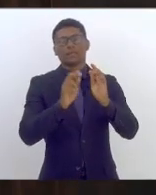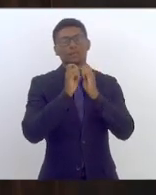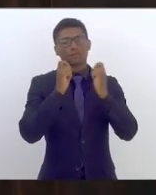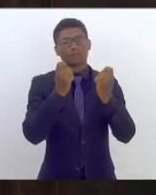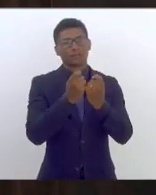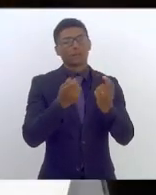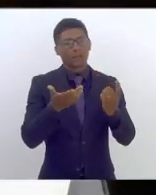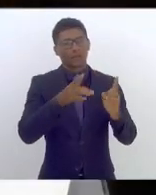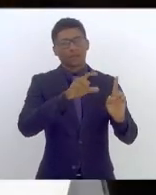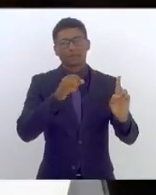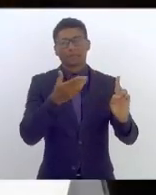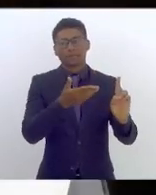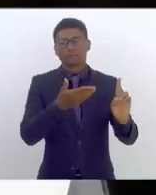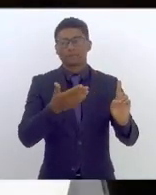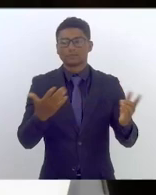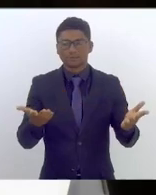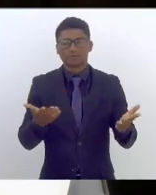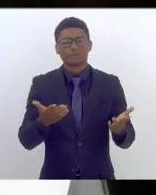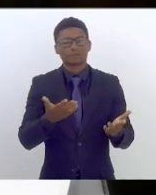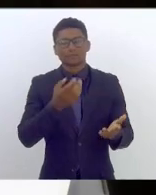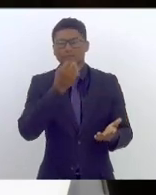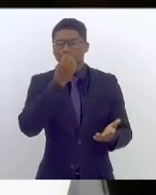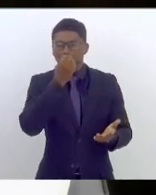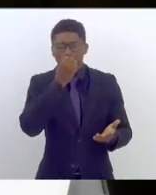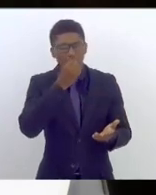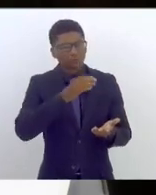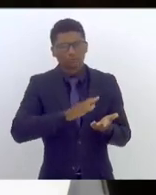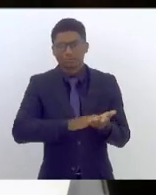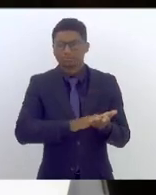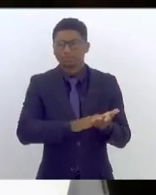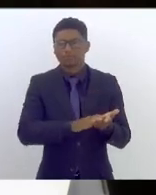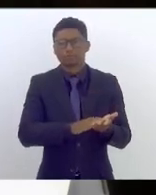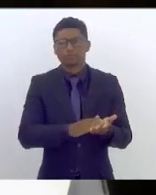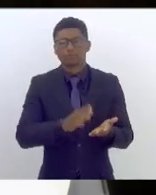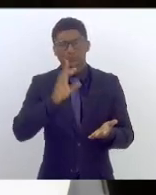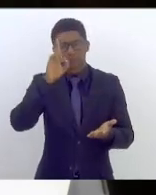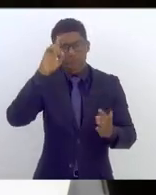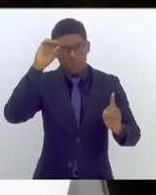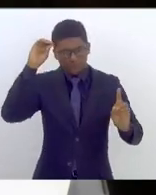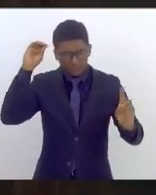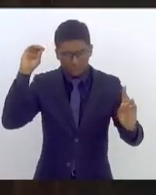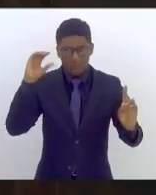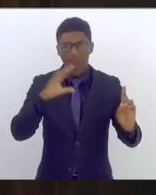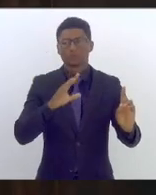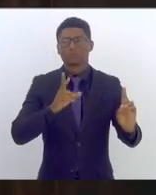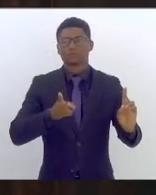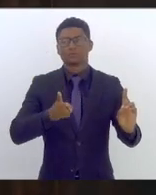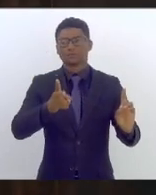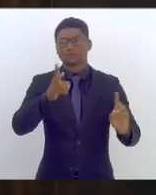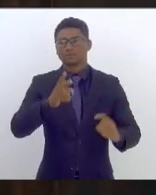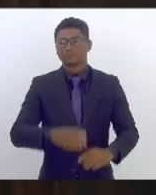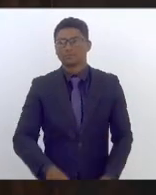então Claudio Henrique tudo de bom para você hoje e sempre Deus te abençoe sempre